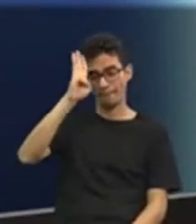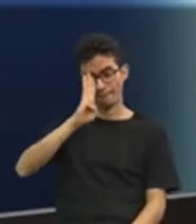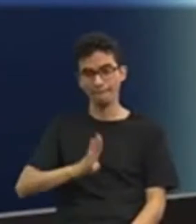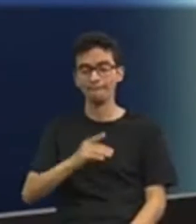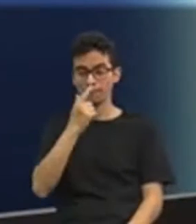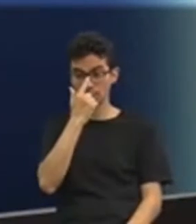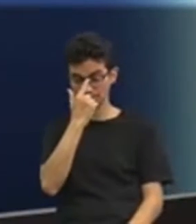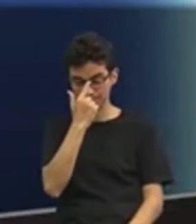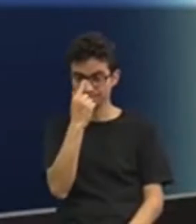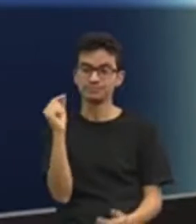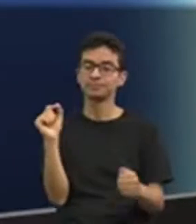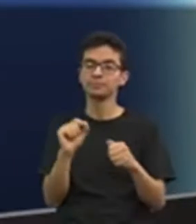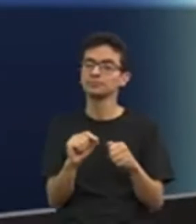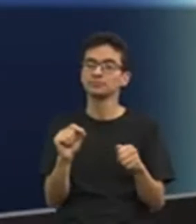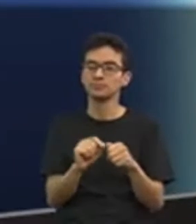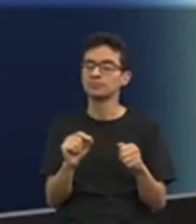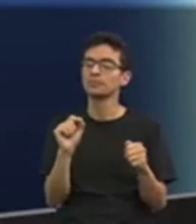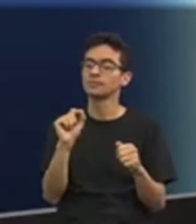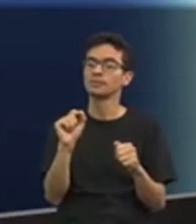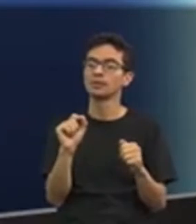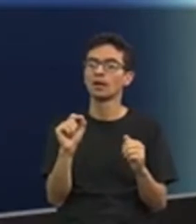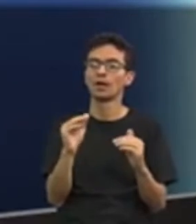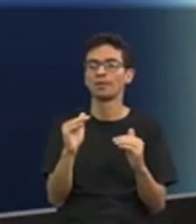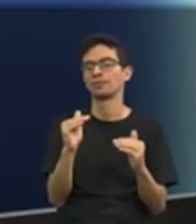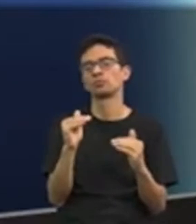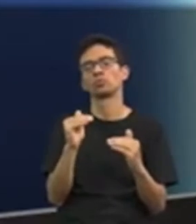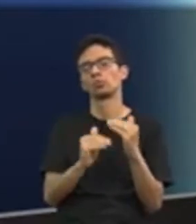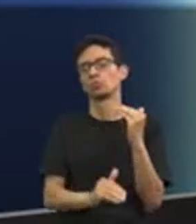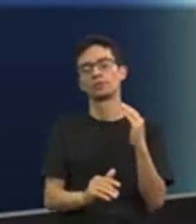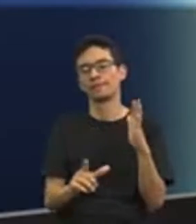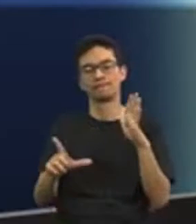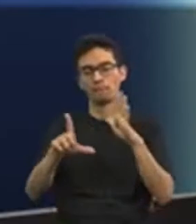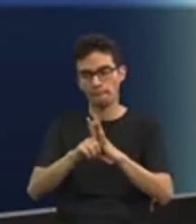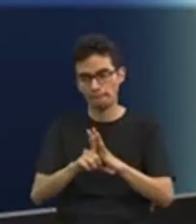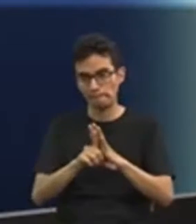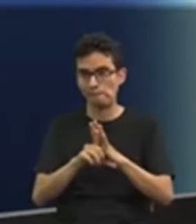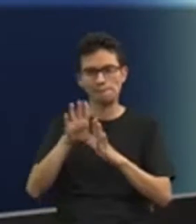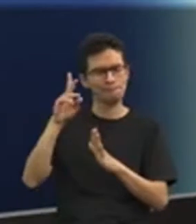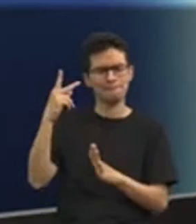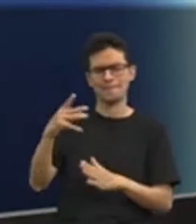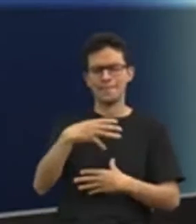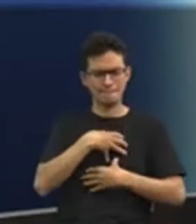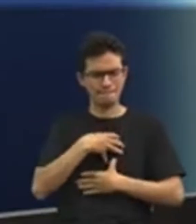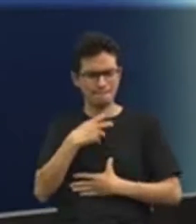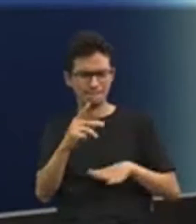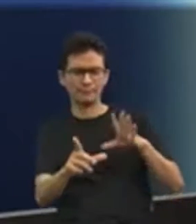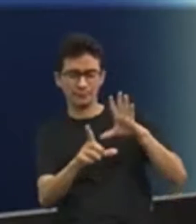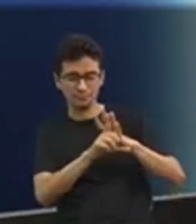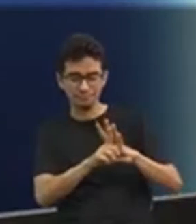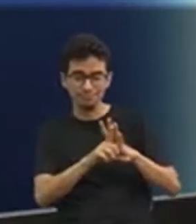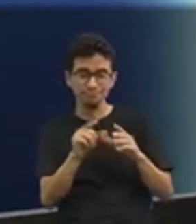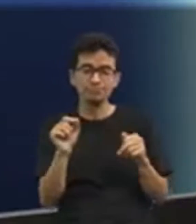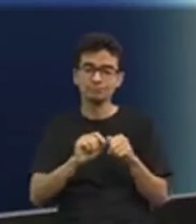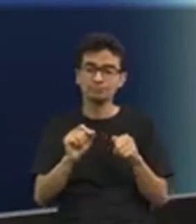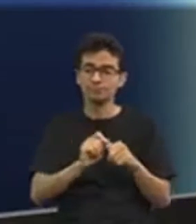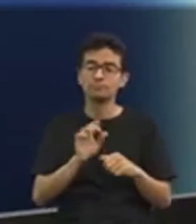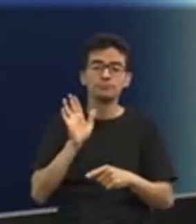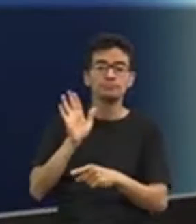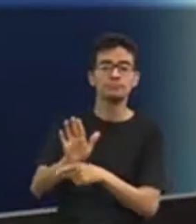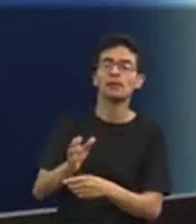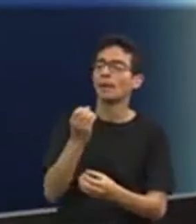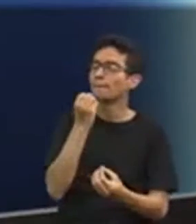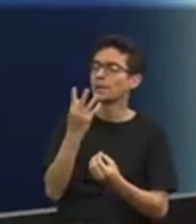a age não de acordo com a lei a não ser de acordo com a nem dele e que age na verdade em